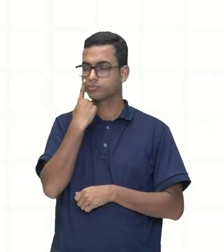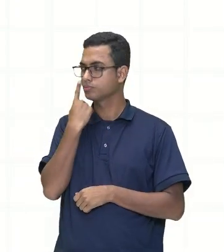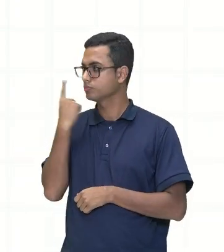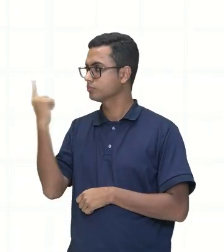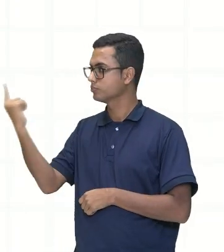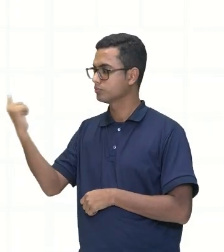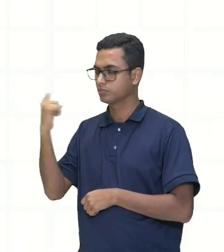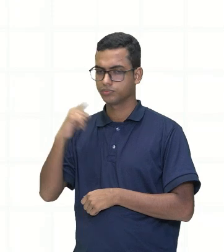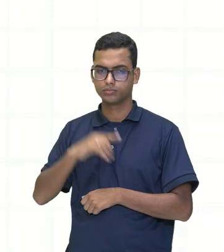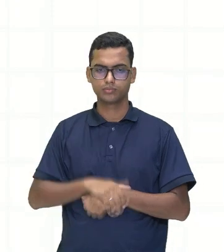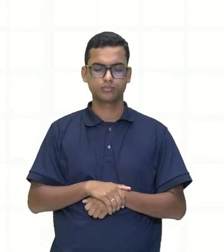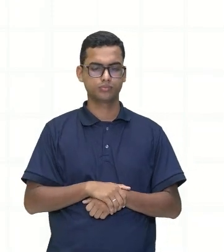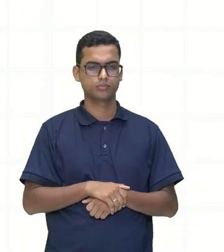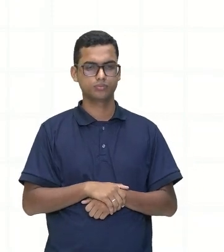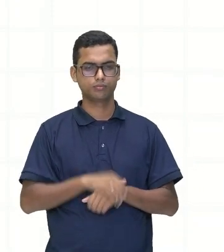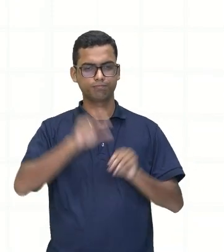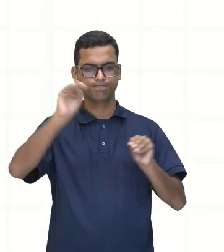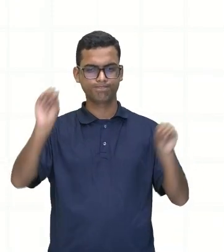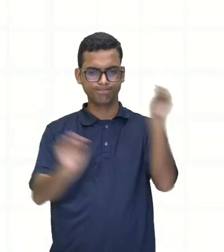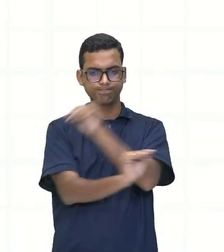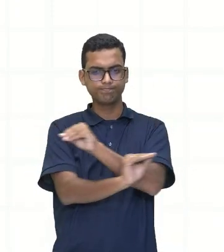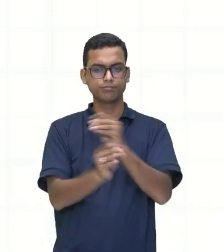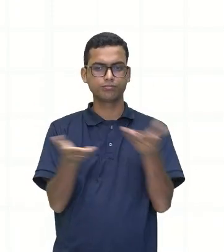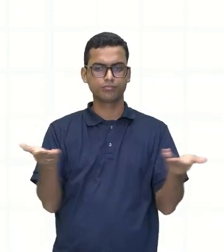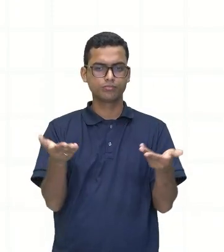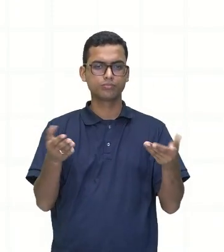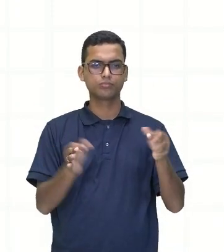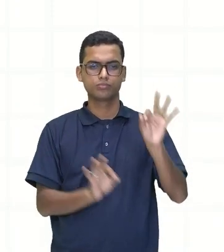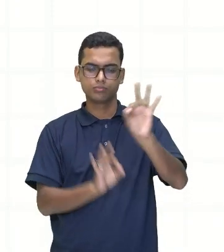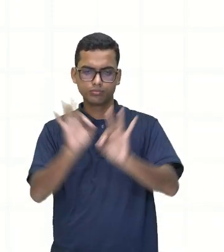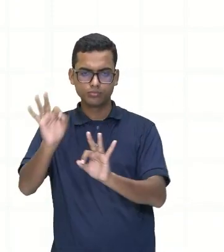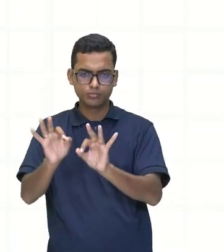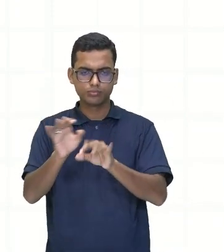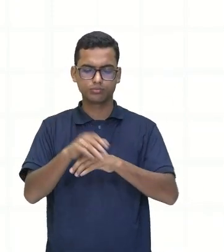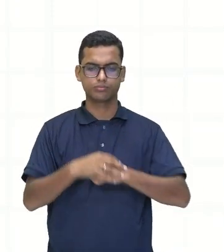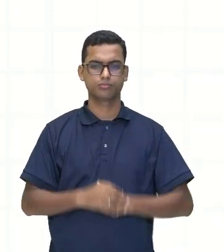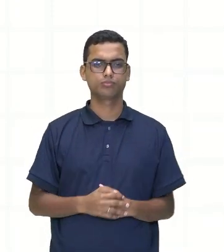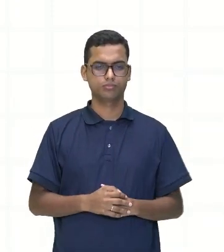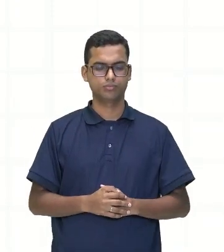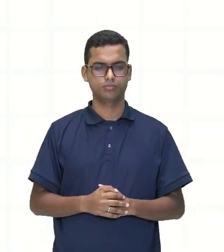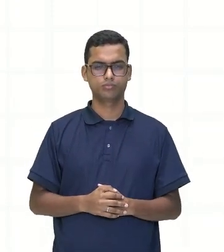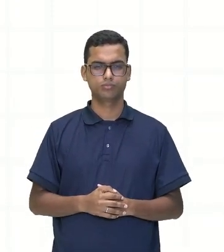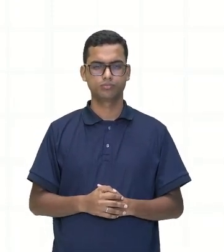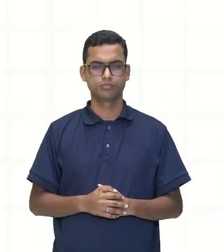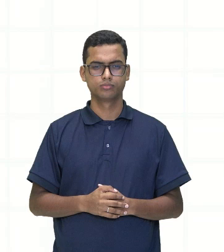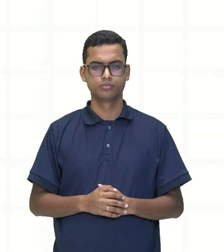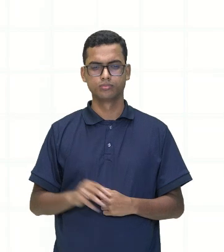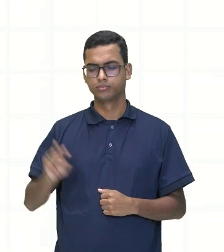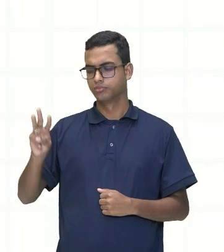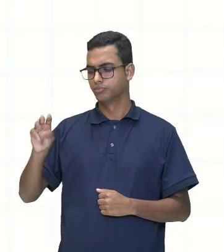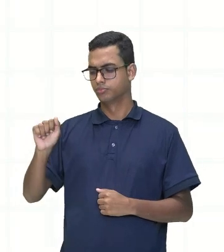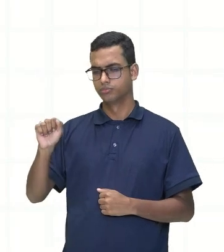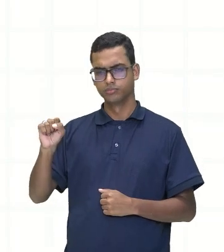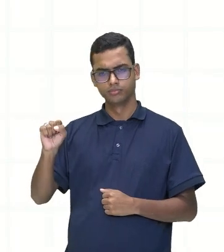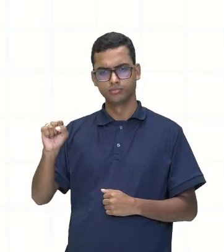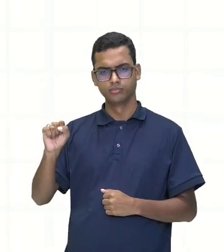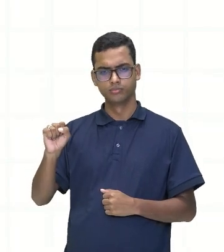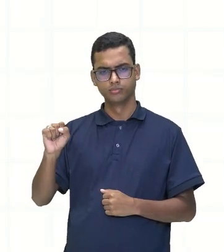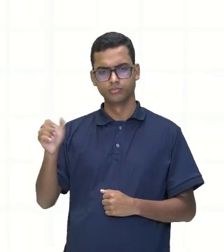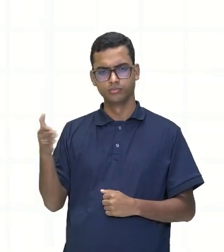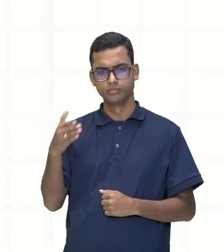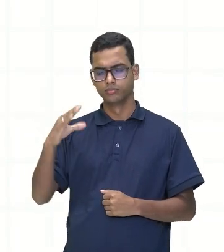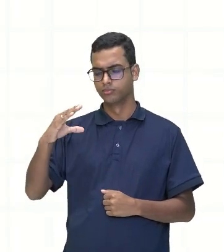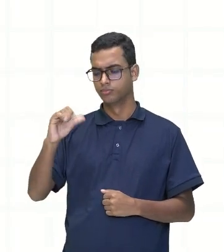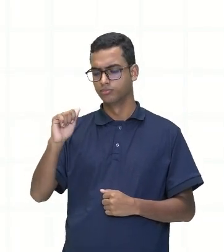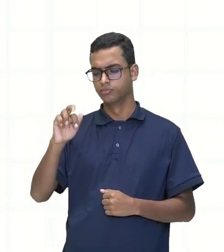aí a ordem entre eles, mas o resto, por exemplo, aqui o sleeping, ele continua. Was Carlos